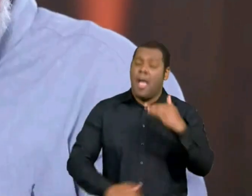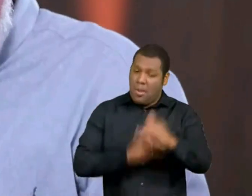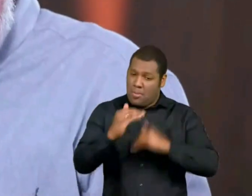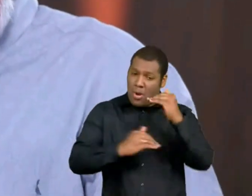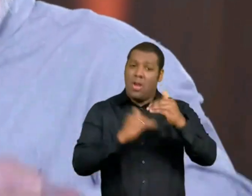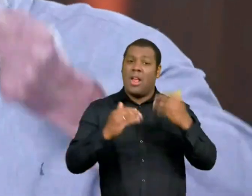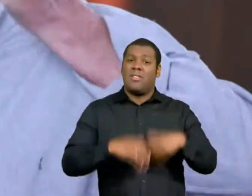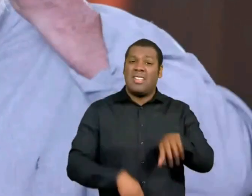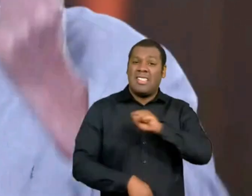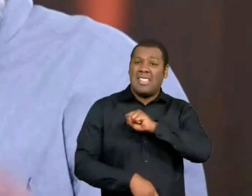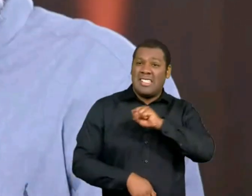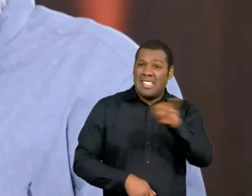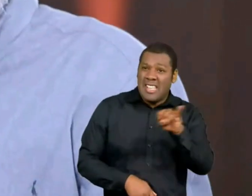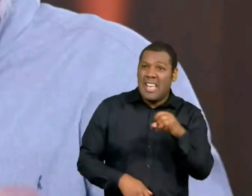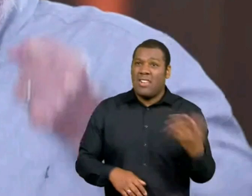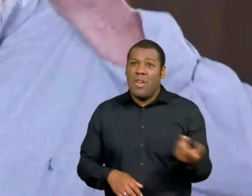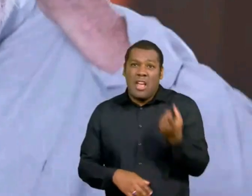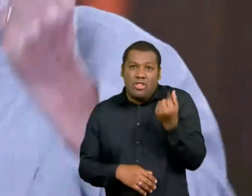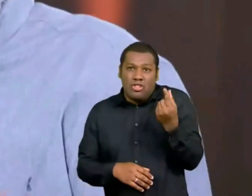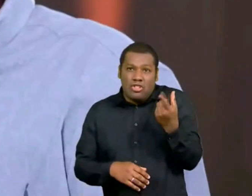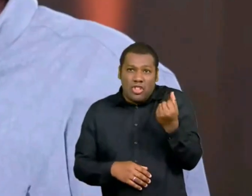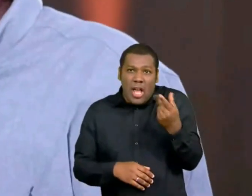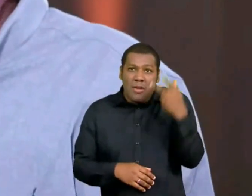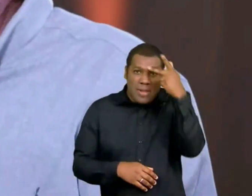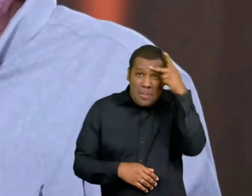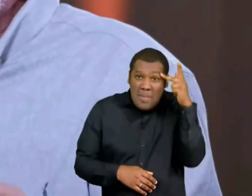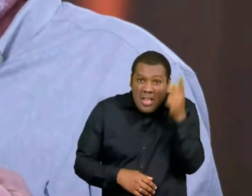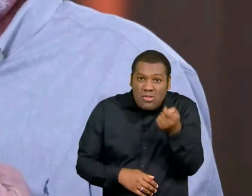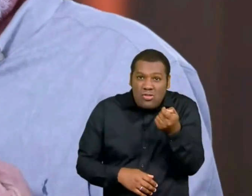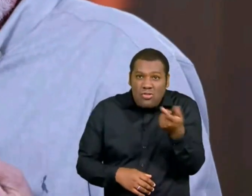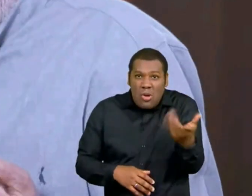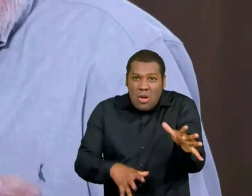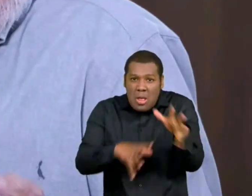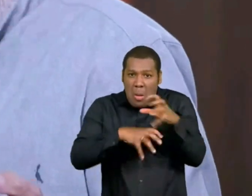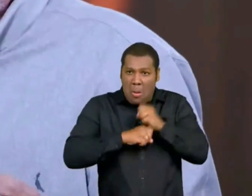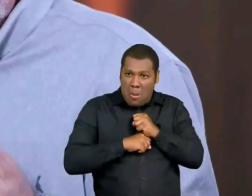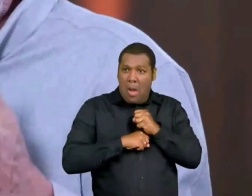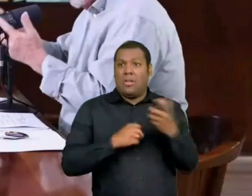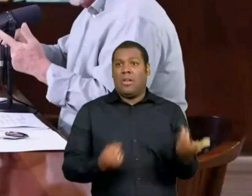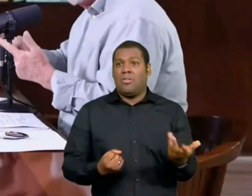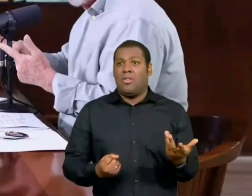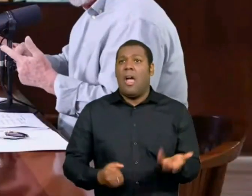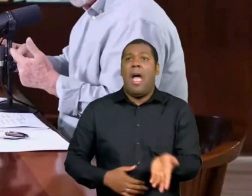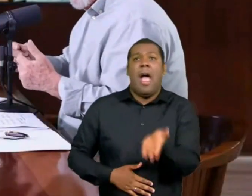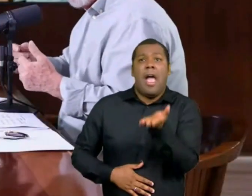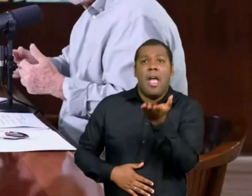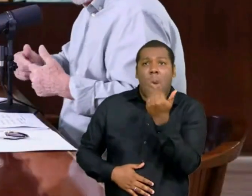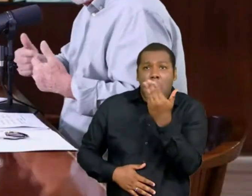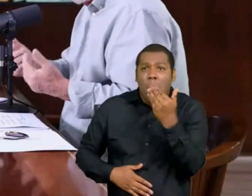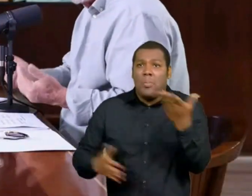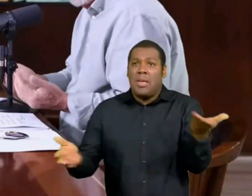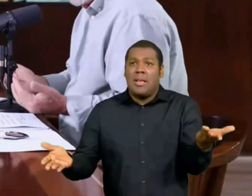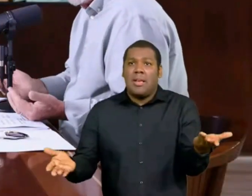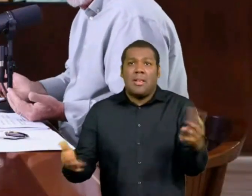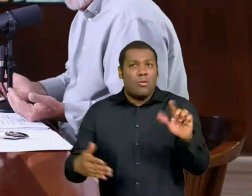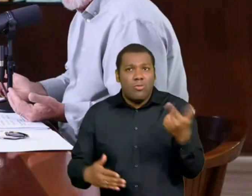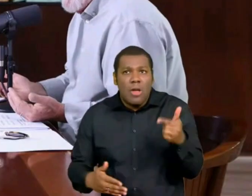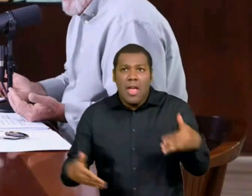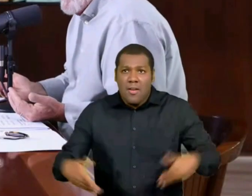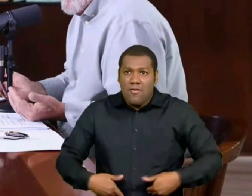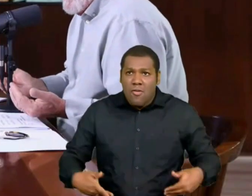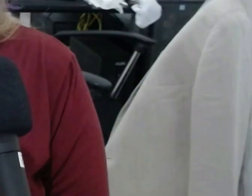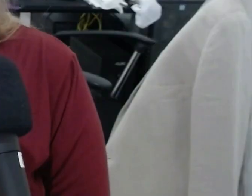significa desemprego, significa desnutrição, significa analfabetismo. Violência, insegurança. Significa violência. É isso que as pessoas